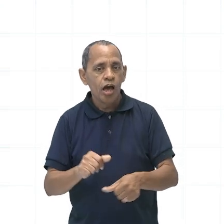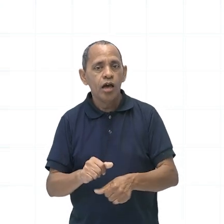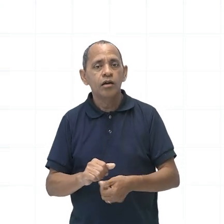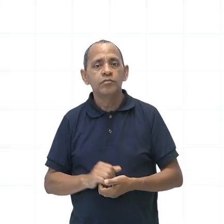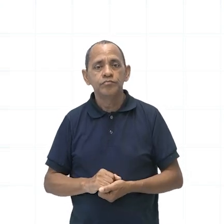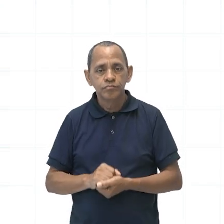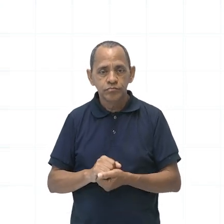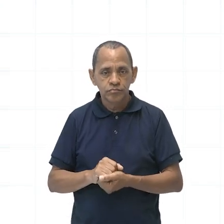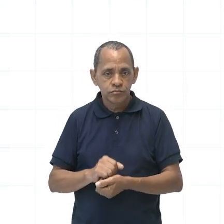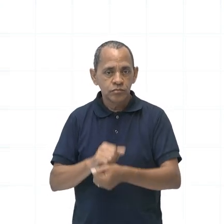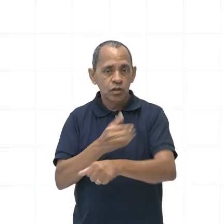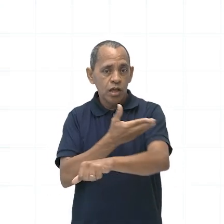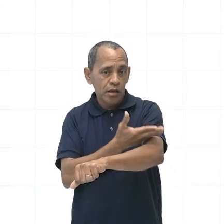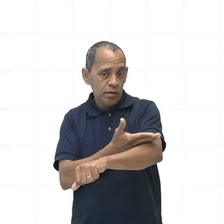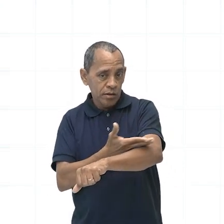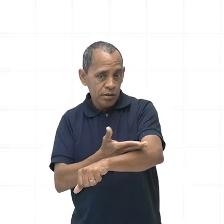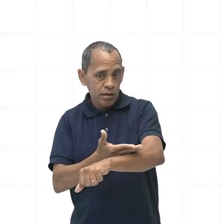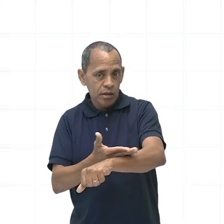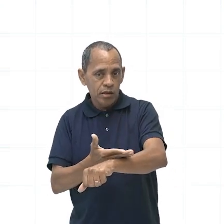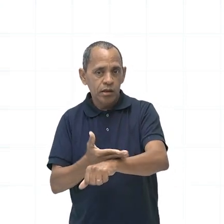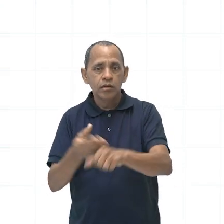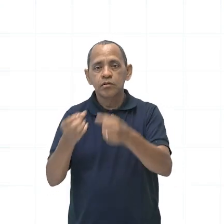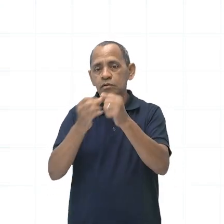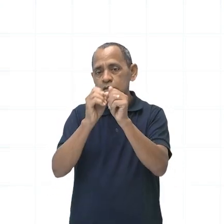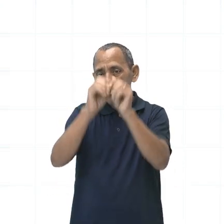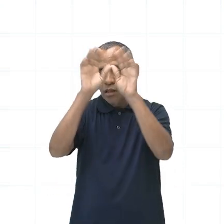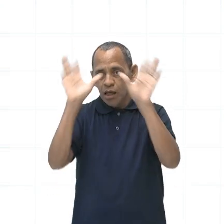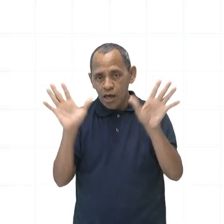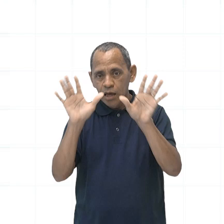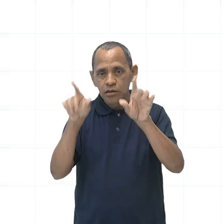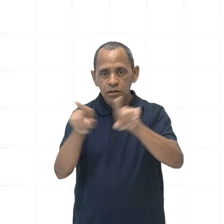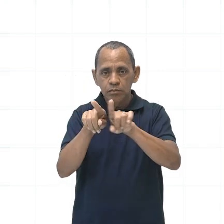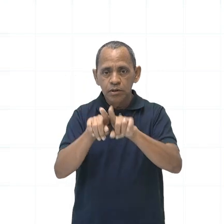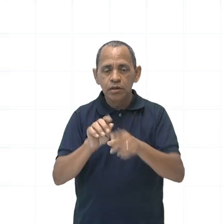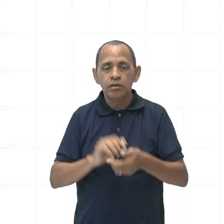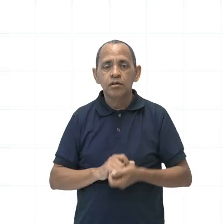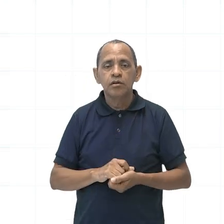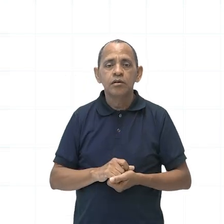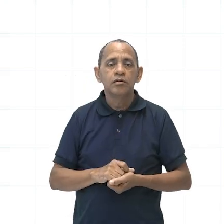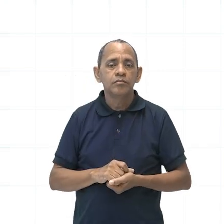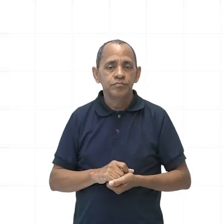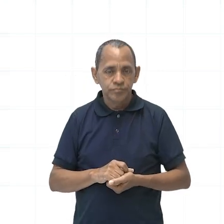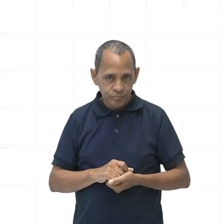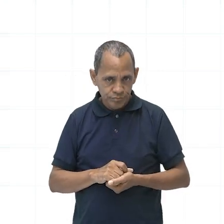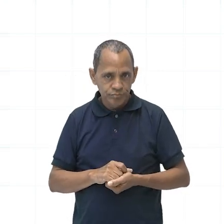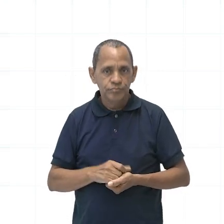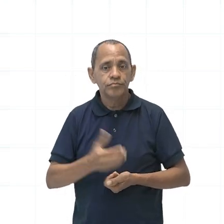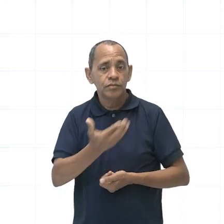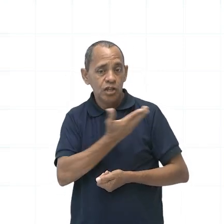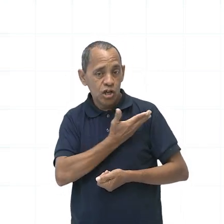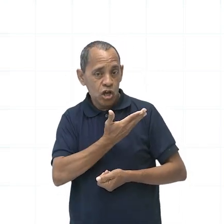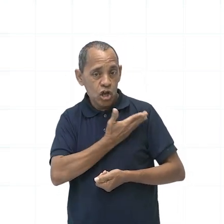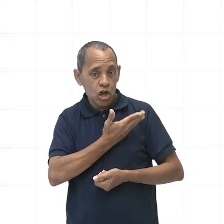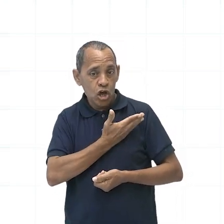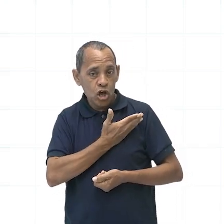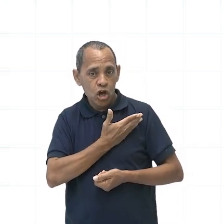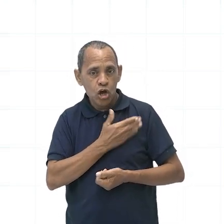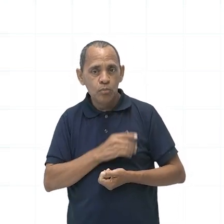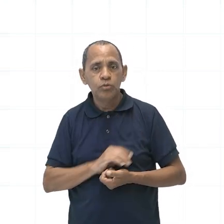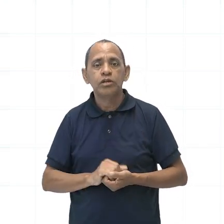só. Então, quando nós dizemos, minha colega estava apreensiva para a